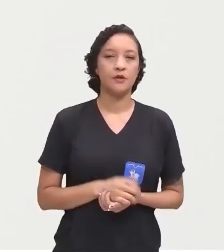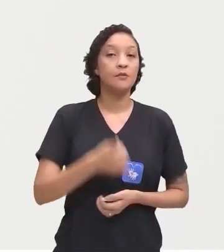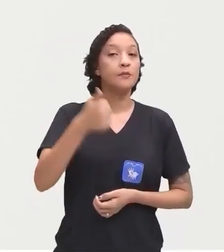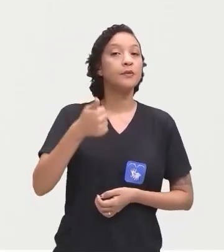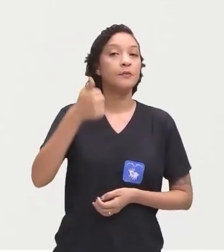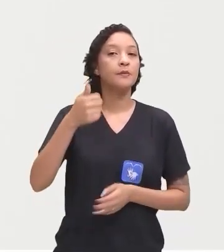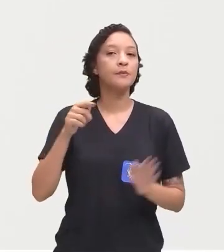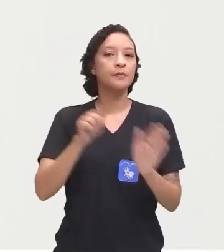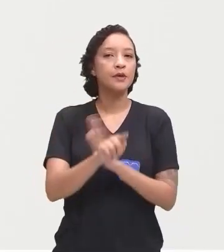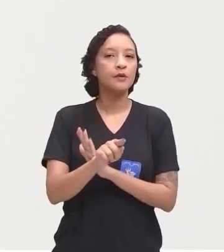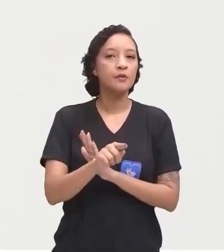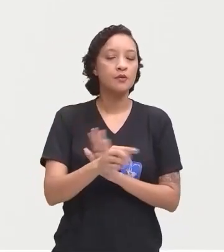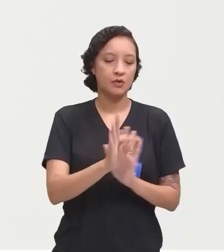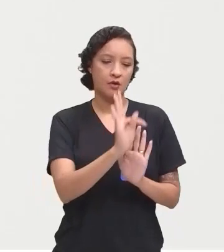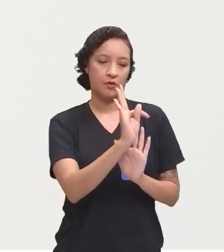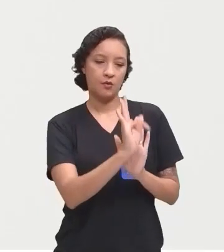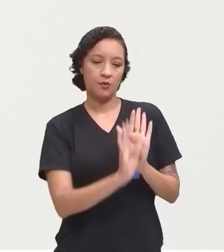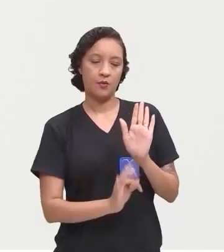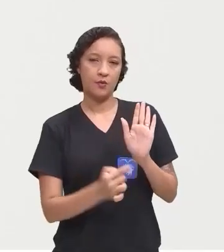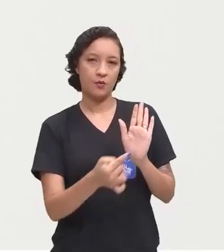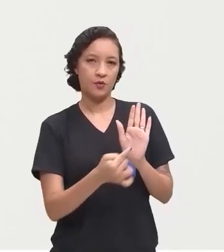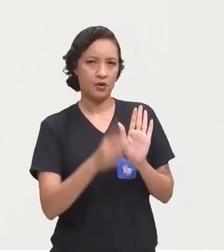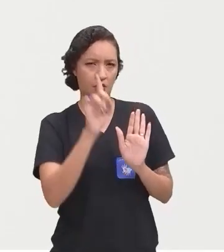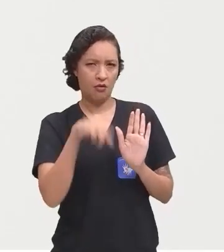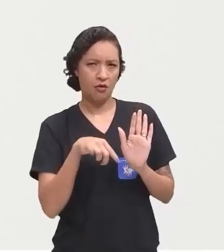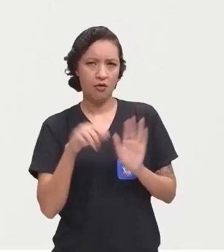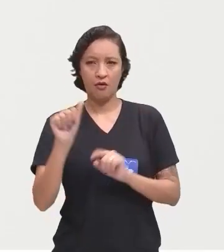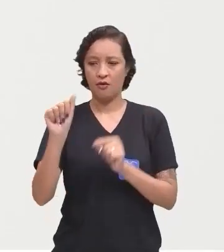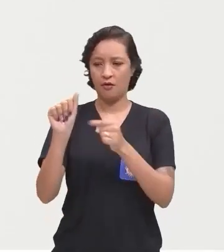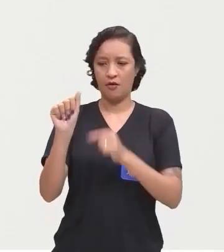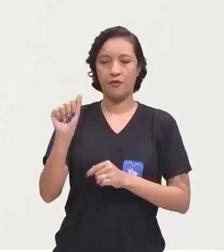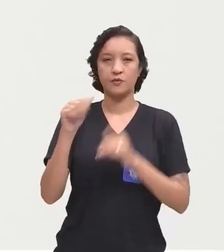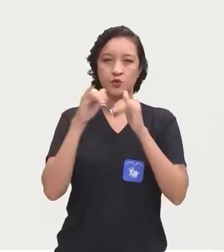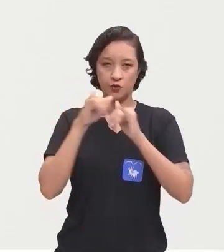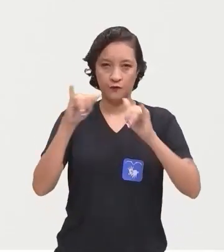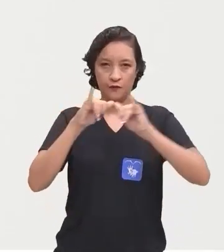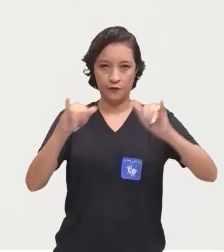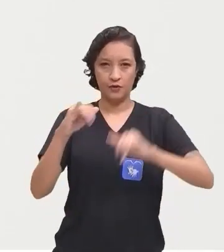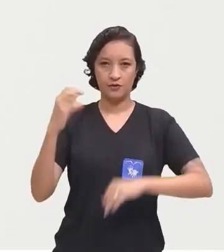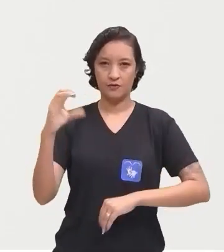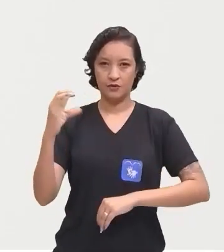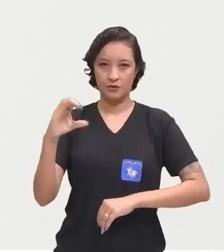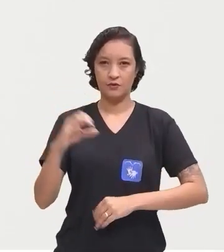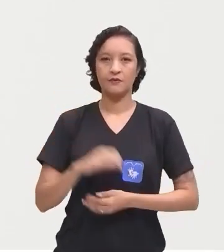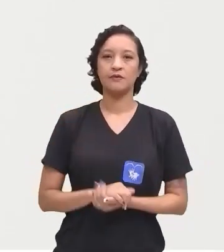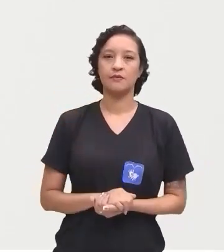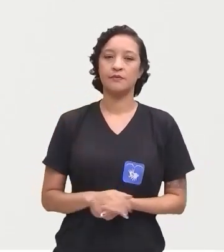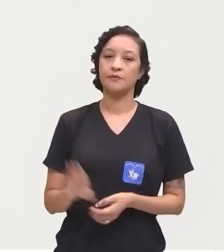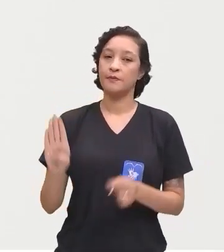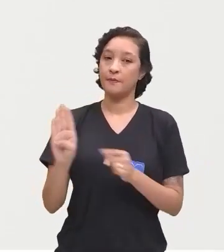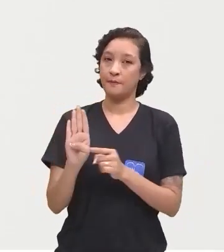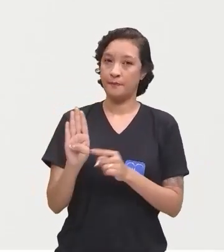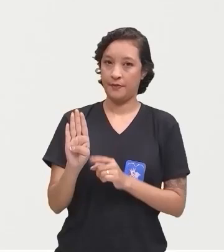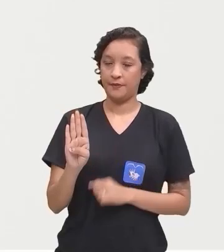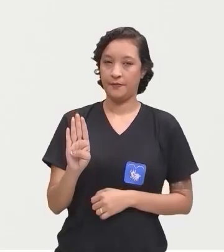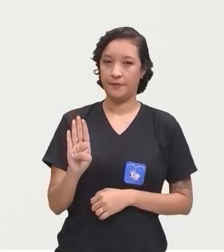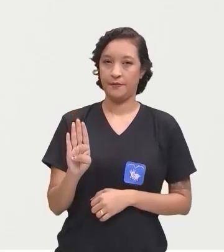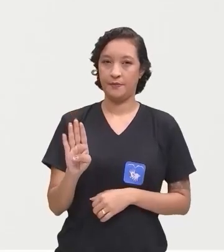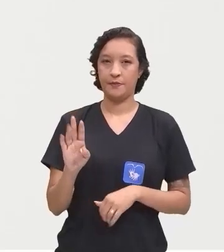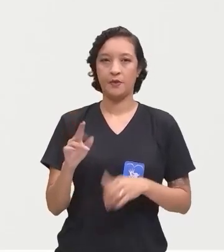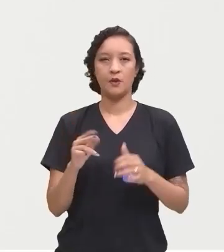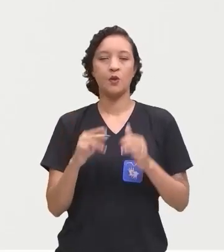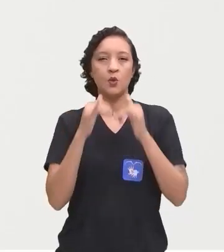Primeira, o texto é: letra A, divulgação científica; letra B,